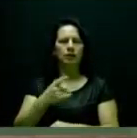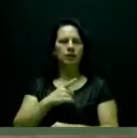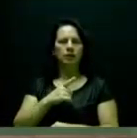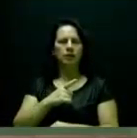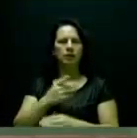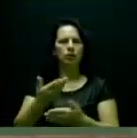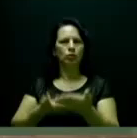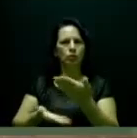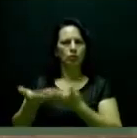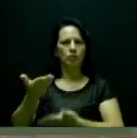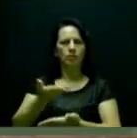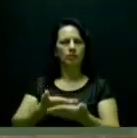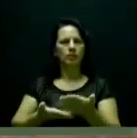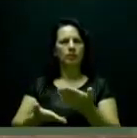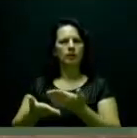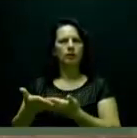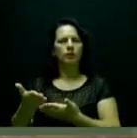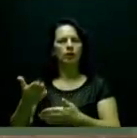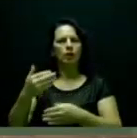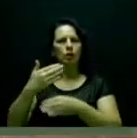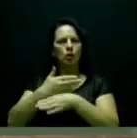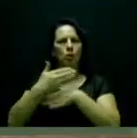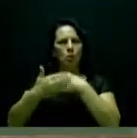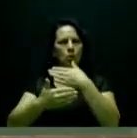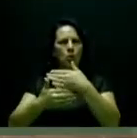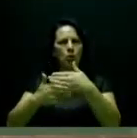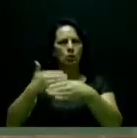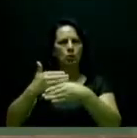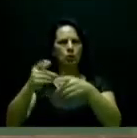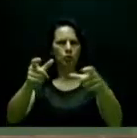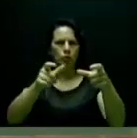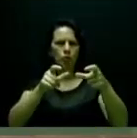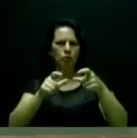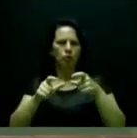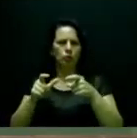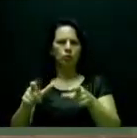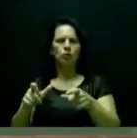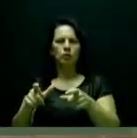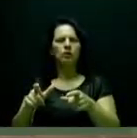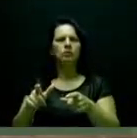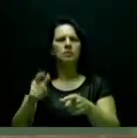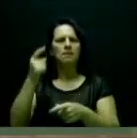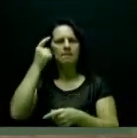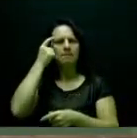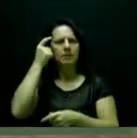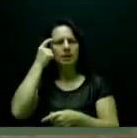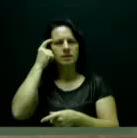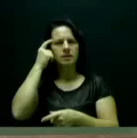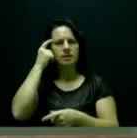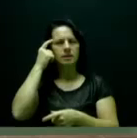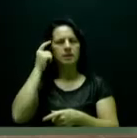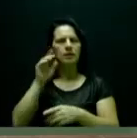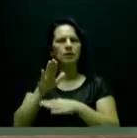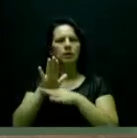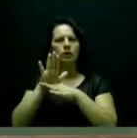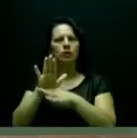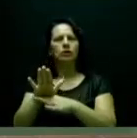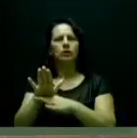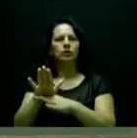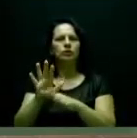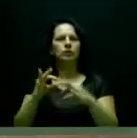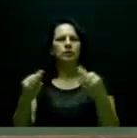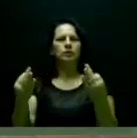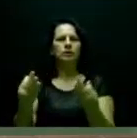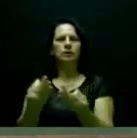teve uma parceria, quando foi construída vários espaços do município, poderia pensar nesse atendimento a